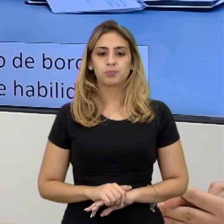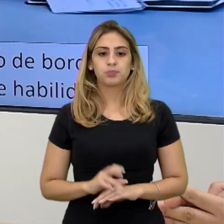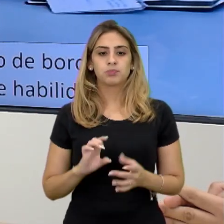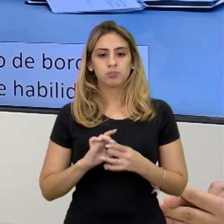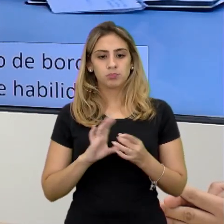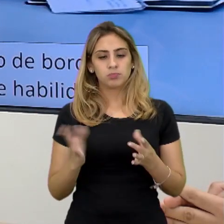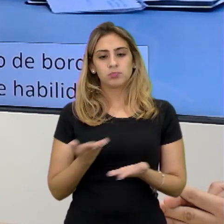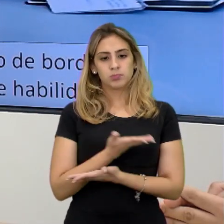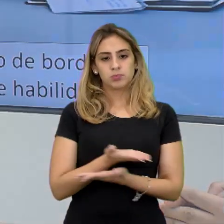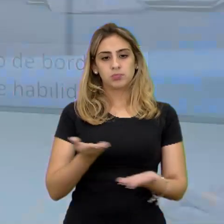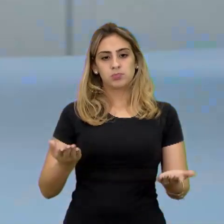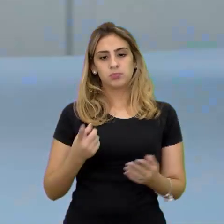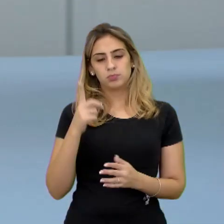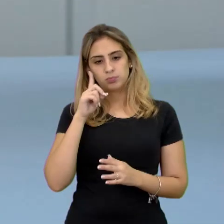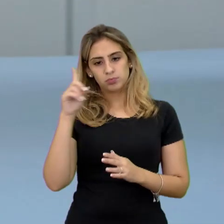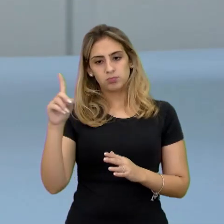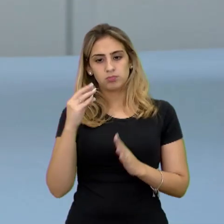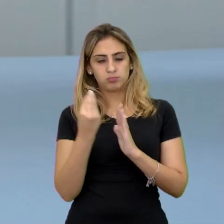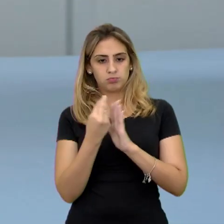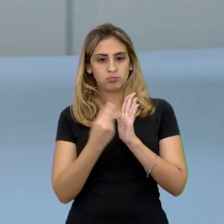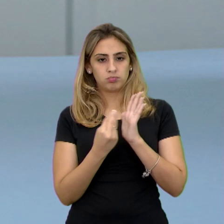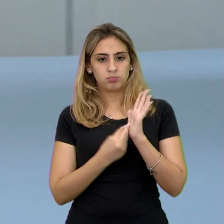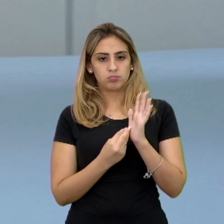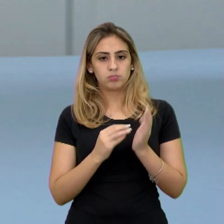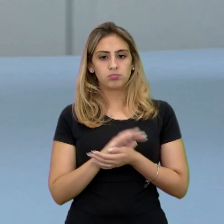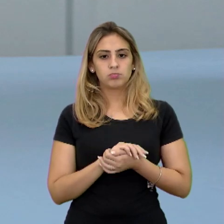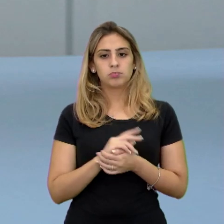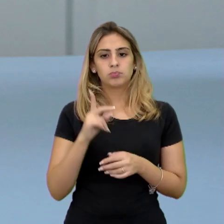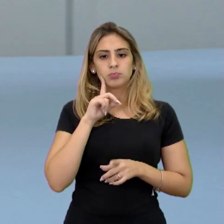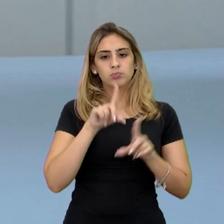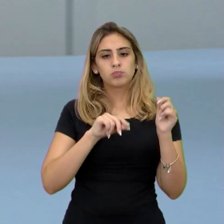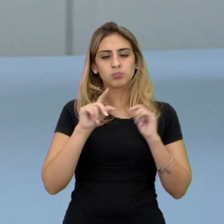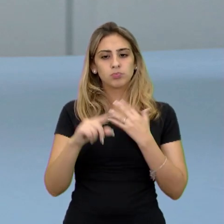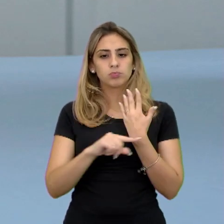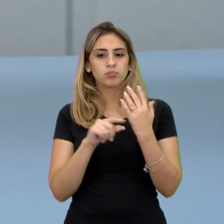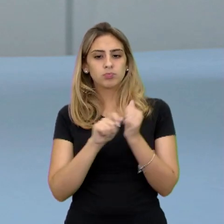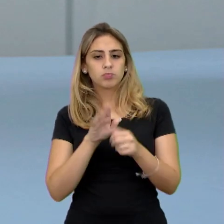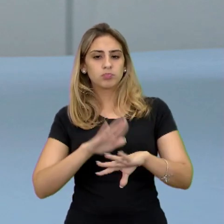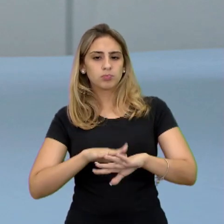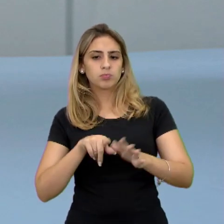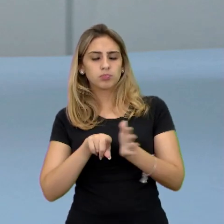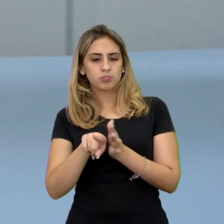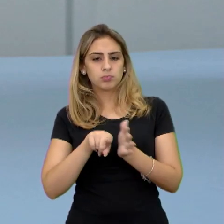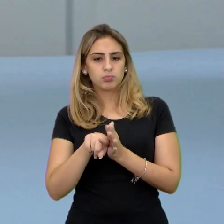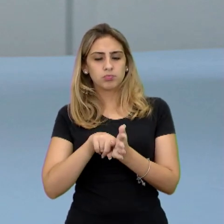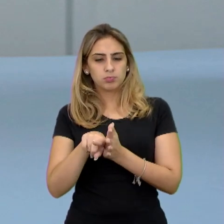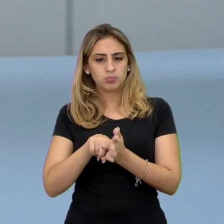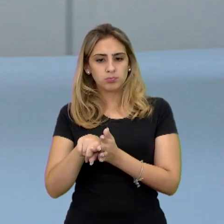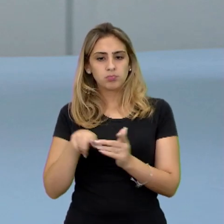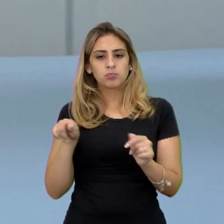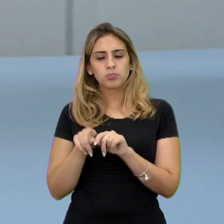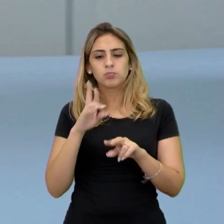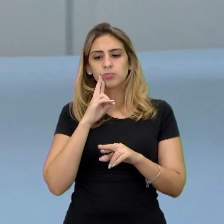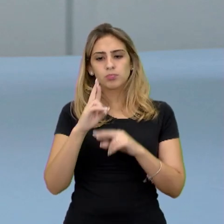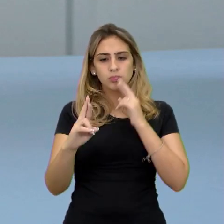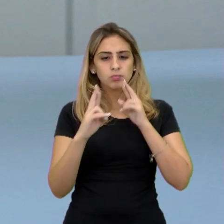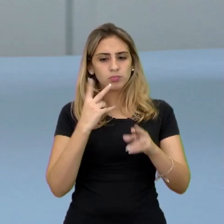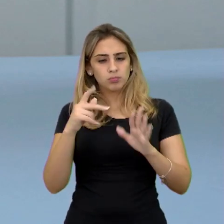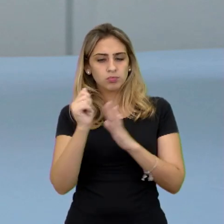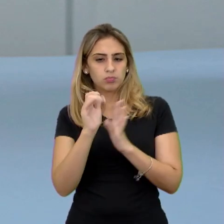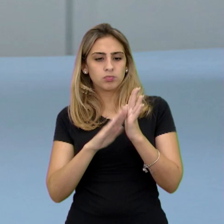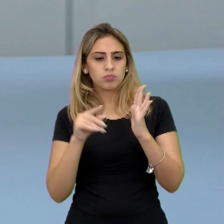deixar para vocês aqui o roteiro do estudante. Escolha um autor e faça a sua pesquisa. Responda a sua tarefa no aplicativo do Centro de